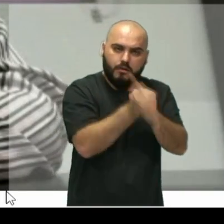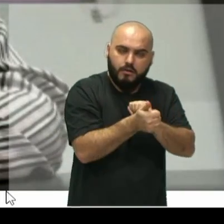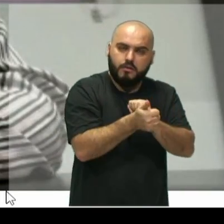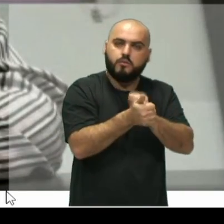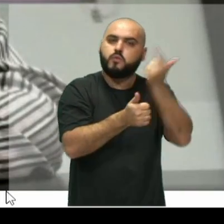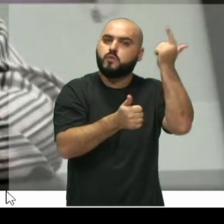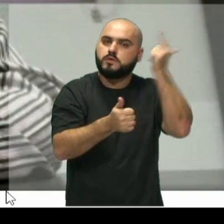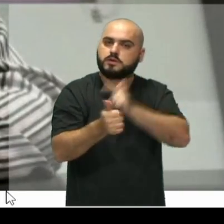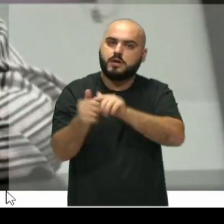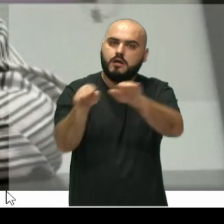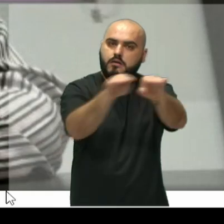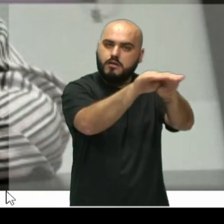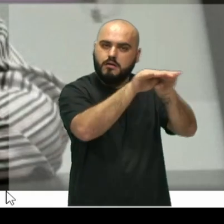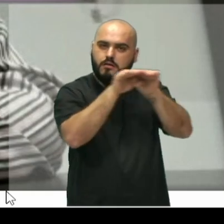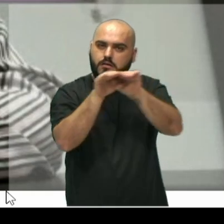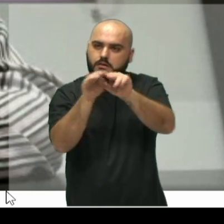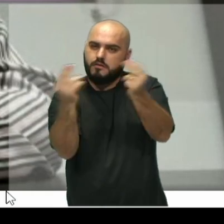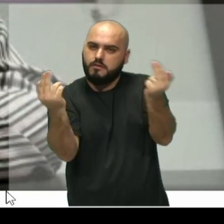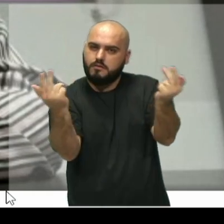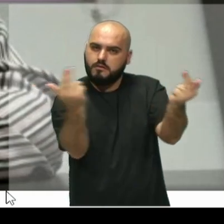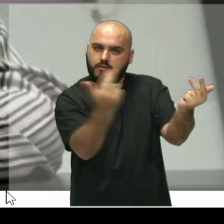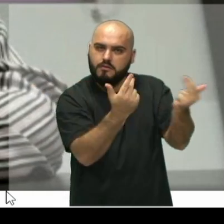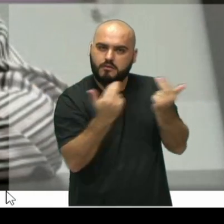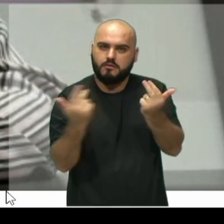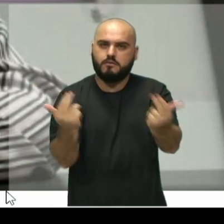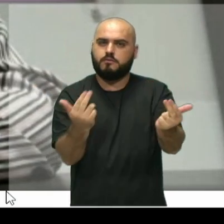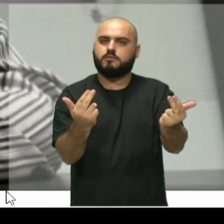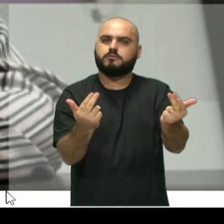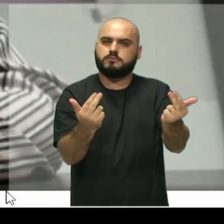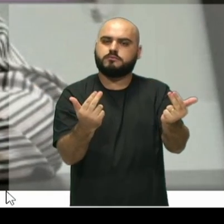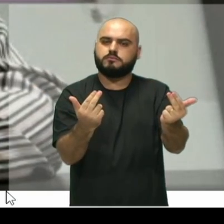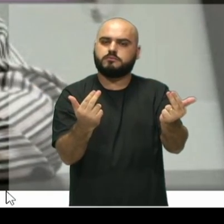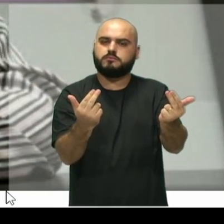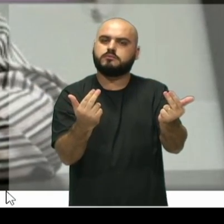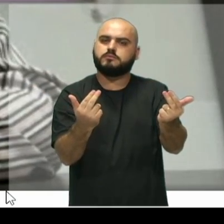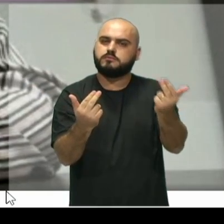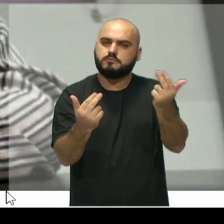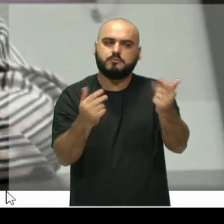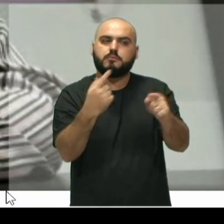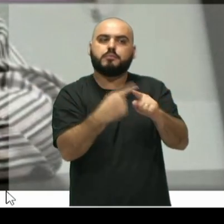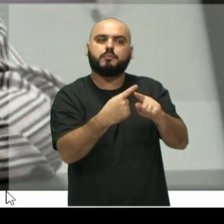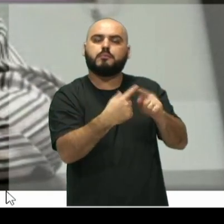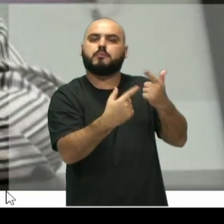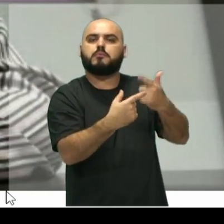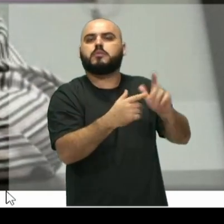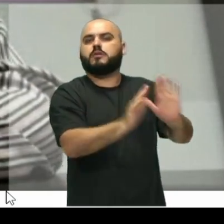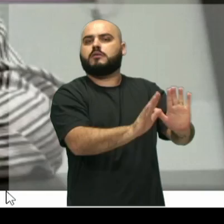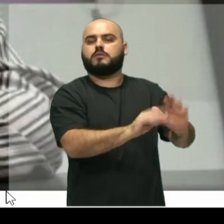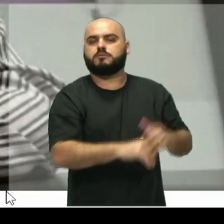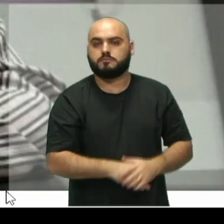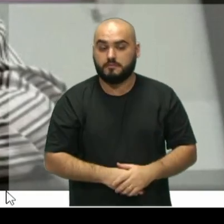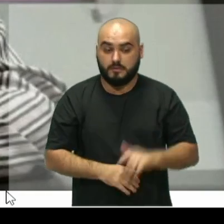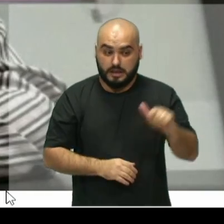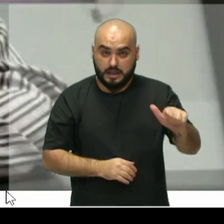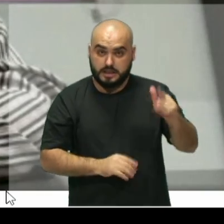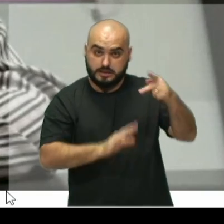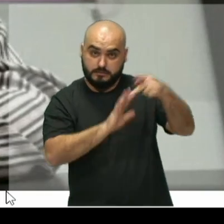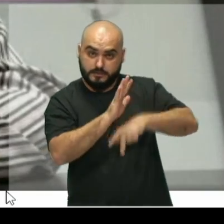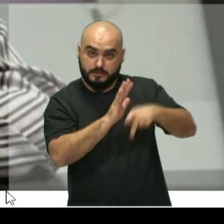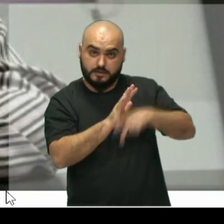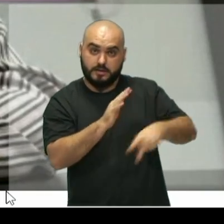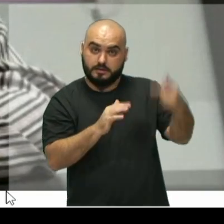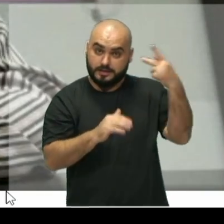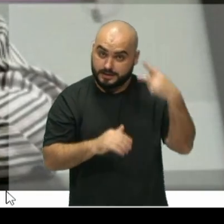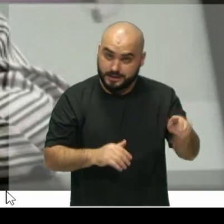estar fazendo sem distinção de qualquer condição física. Então, esse projeto tem esse objetivo, tanto na